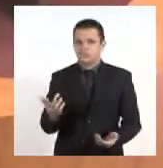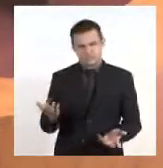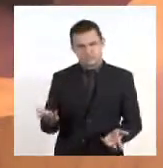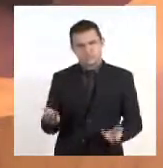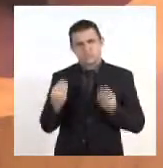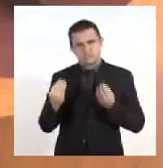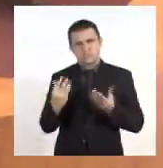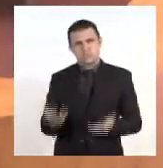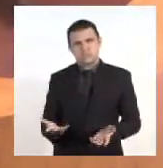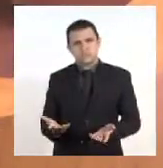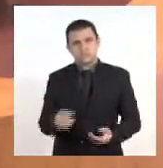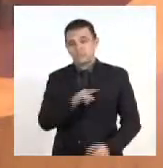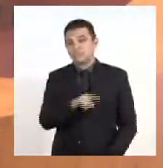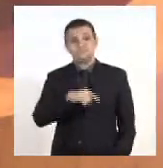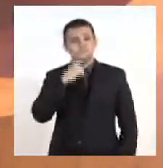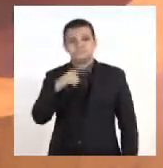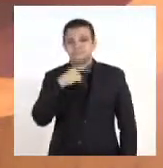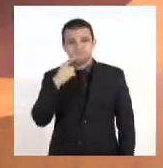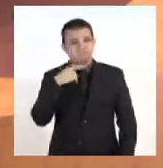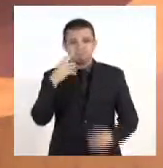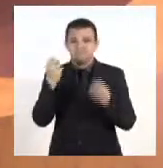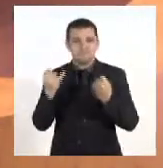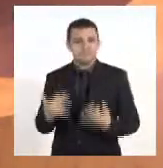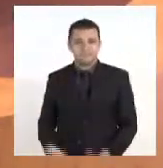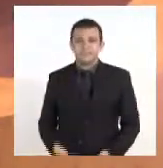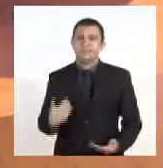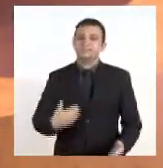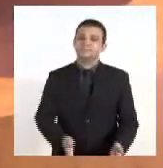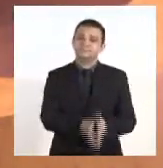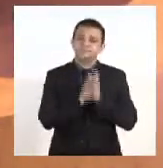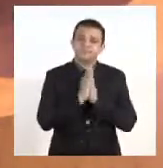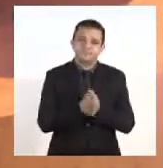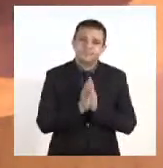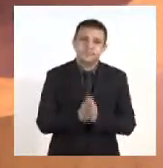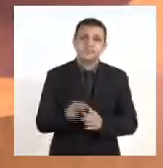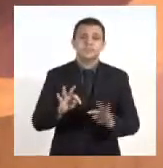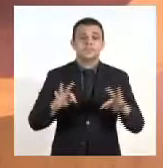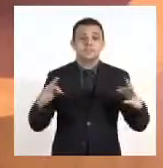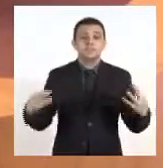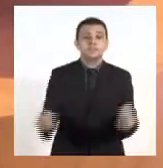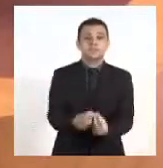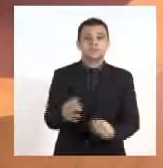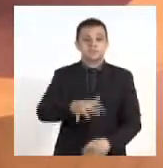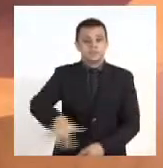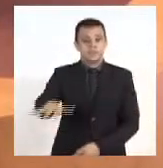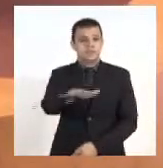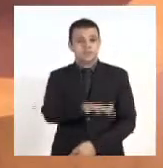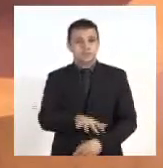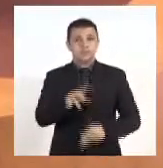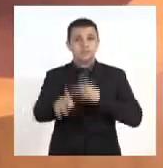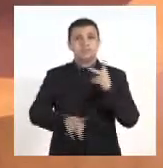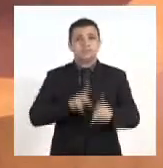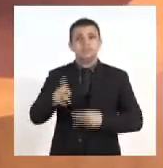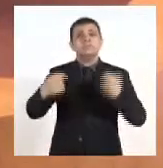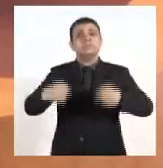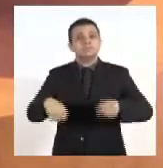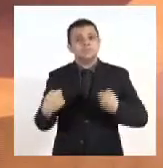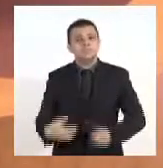não conseguem. Eu faço até um clamor para a população se sensibilizar com a